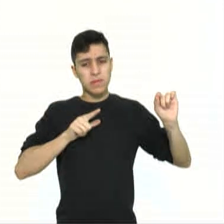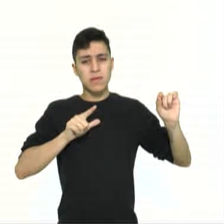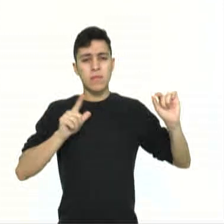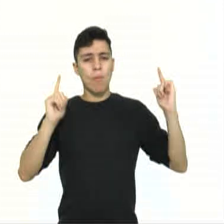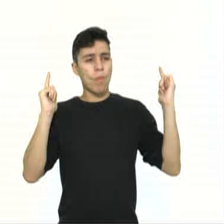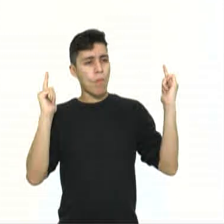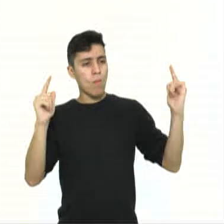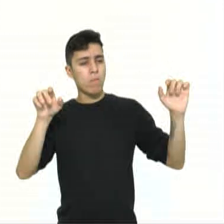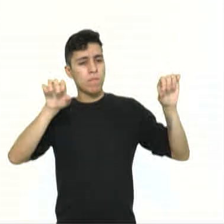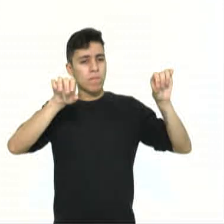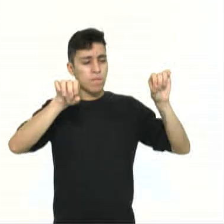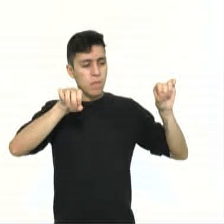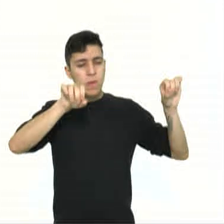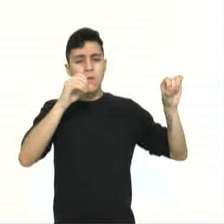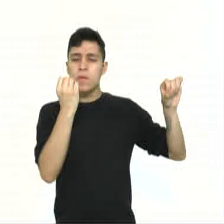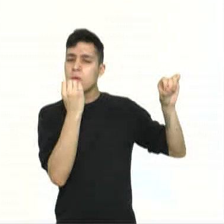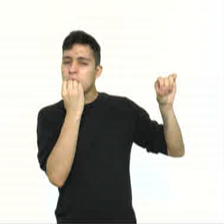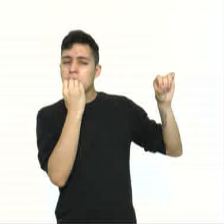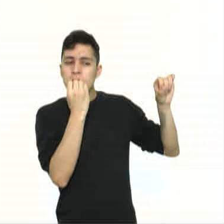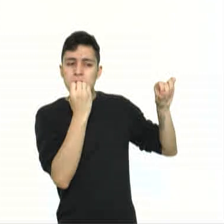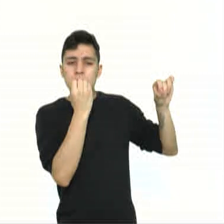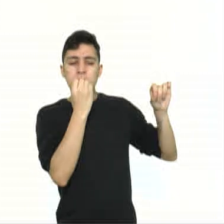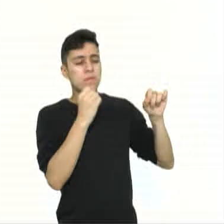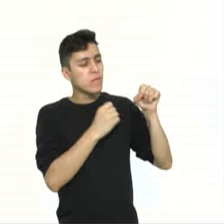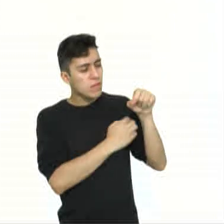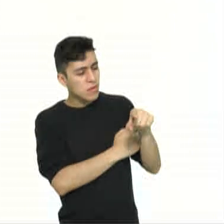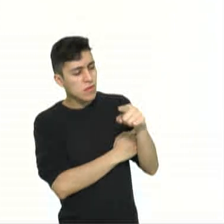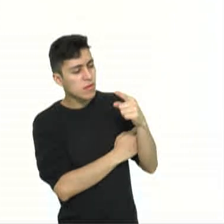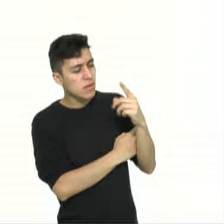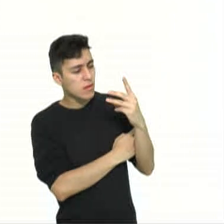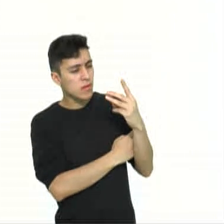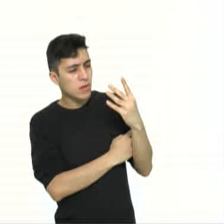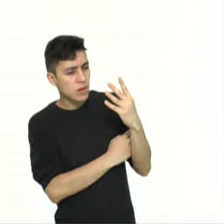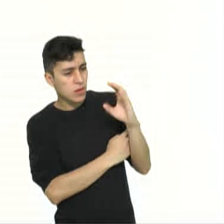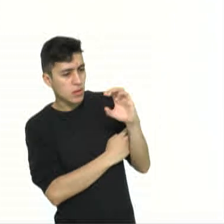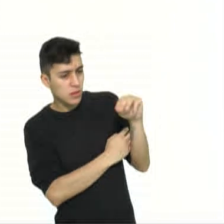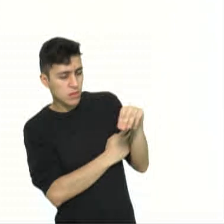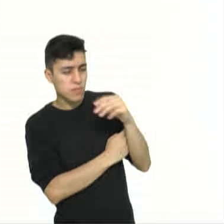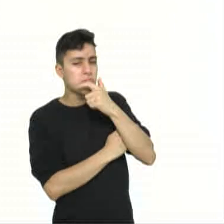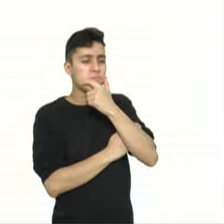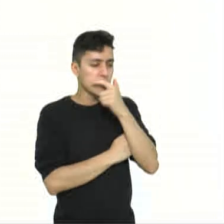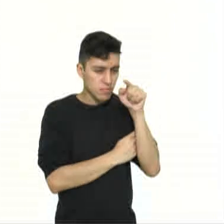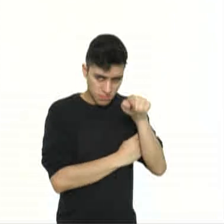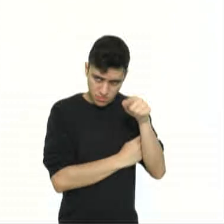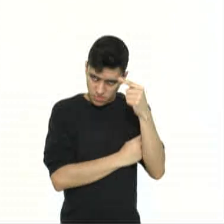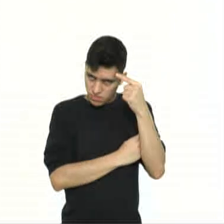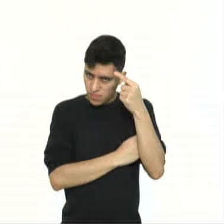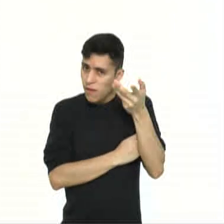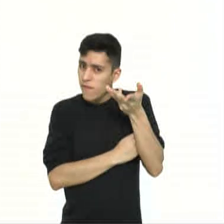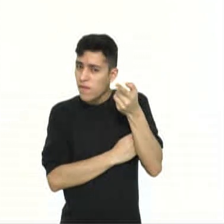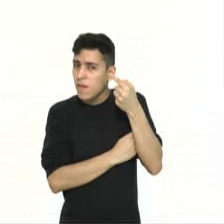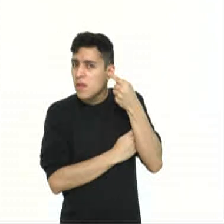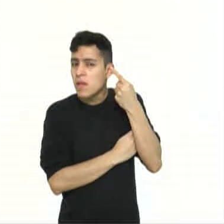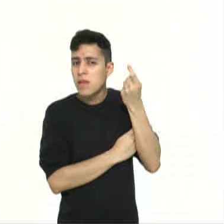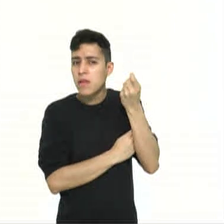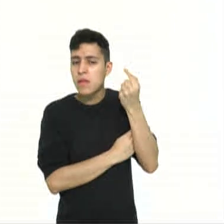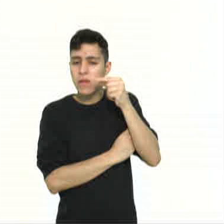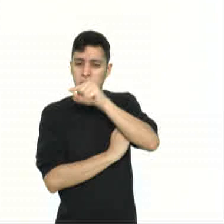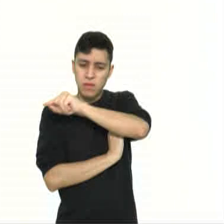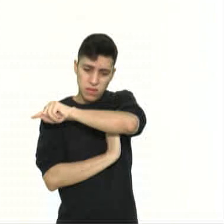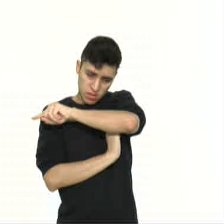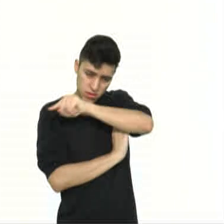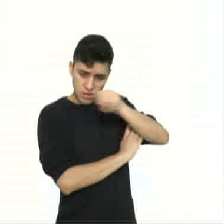extremidades. Uma dessas flautas tem comprimento de 34 centímetros. Considere que a velocidade do som no local